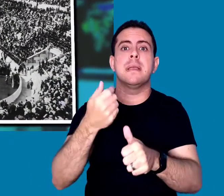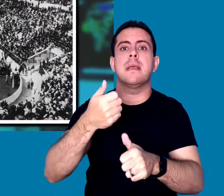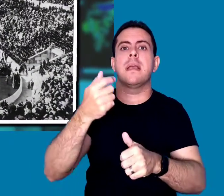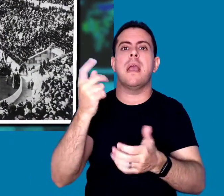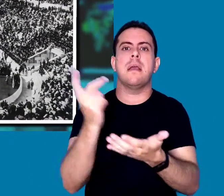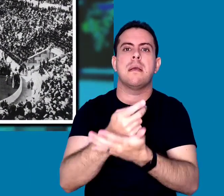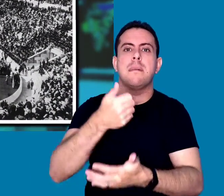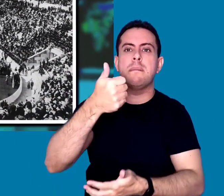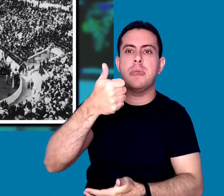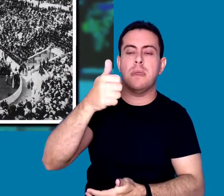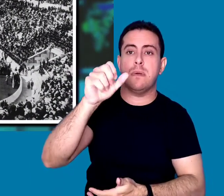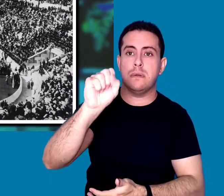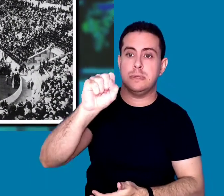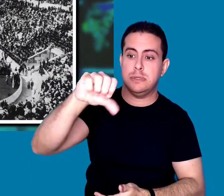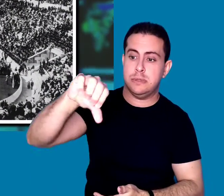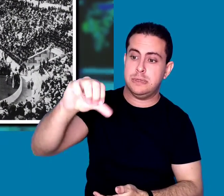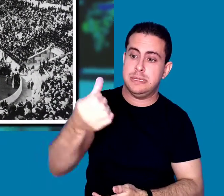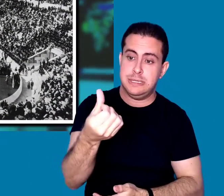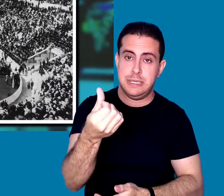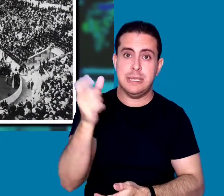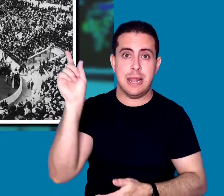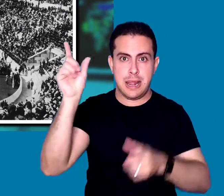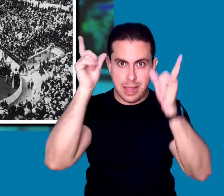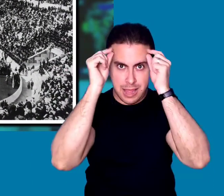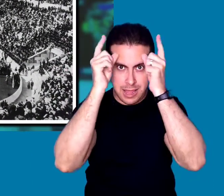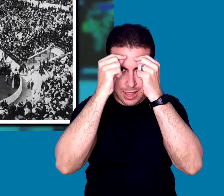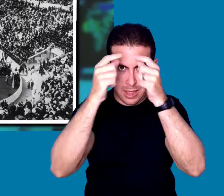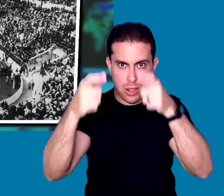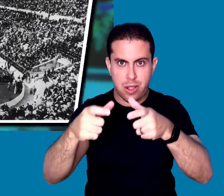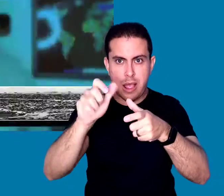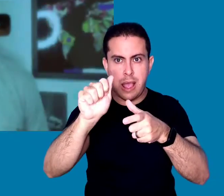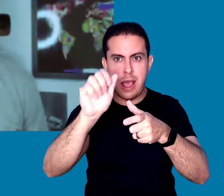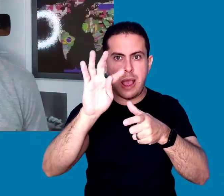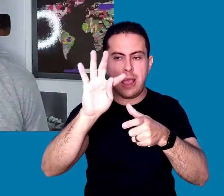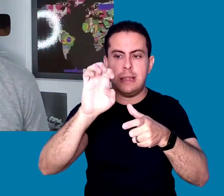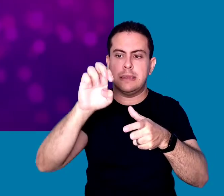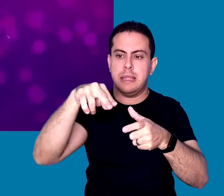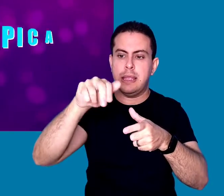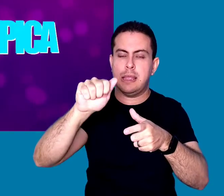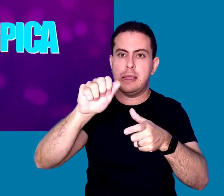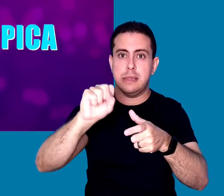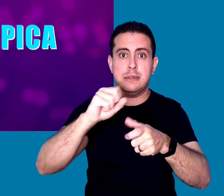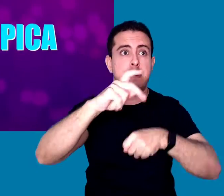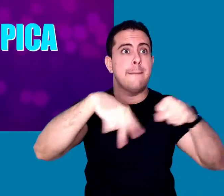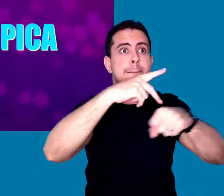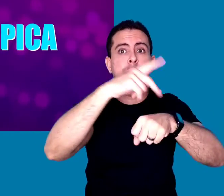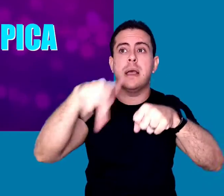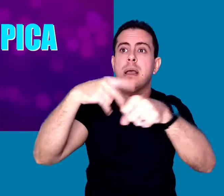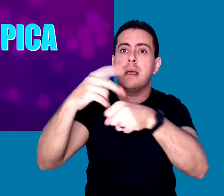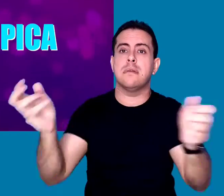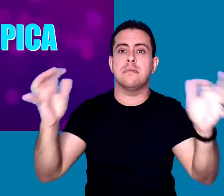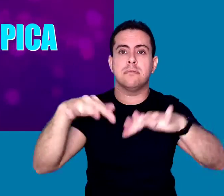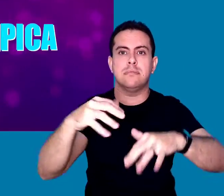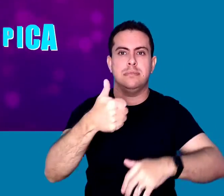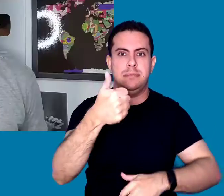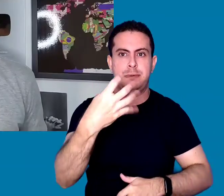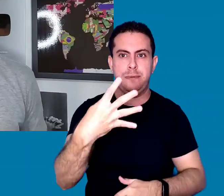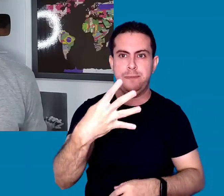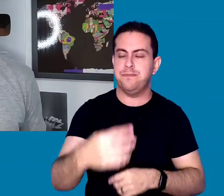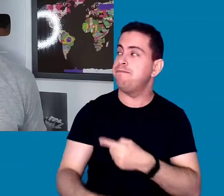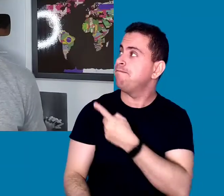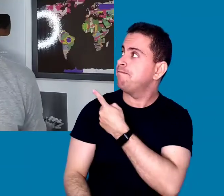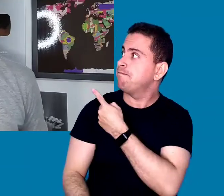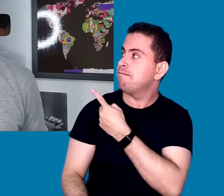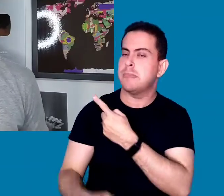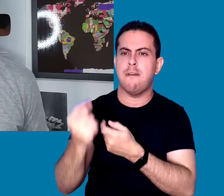1896, em Atenas, na Grécia, e ao todo, 14 nações participaram desse evento. 3. Chama olímpica. A